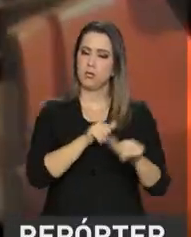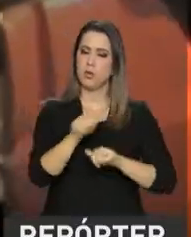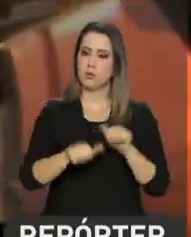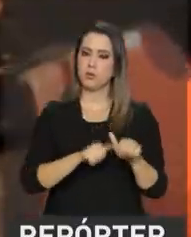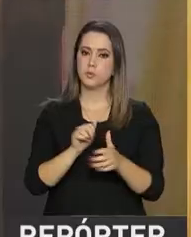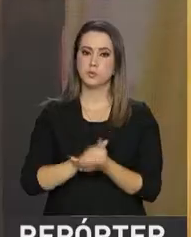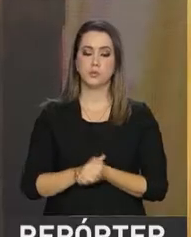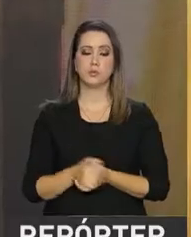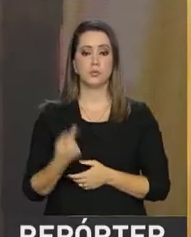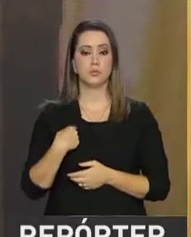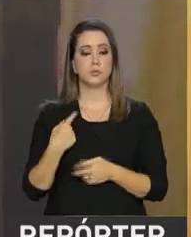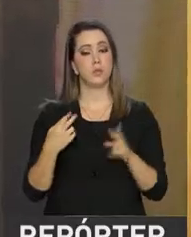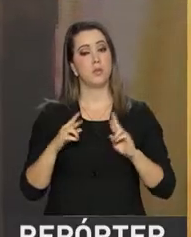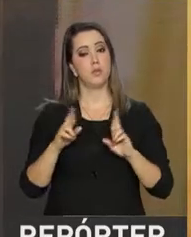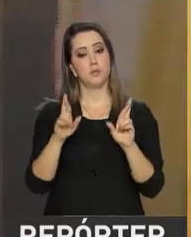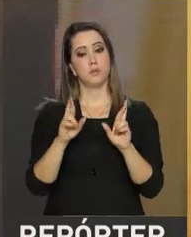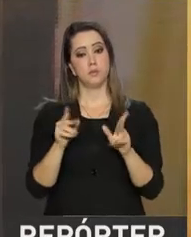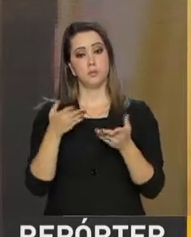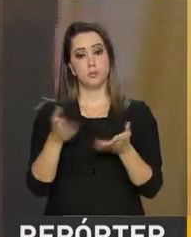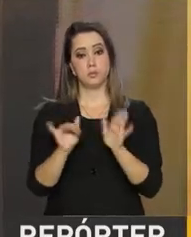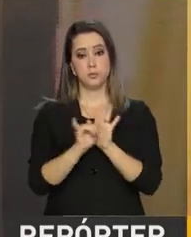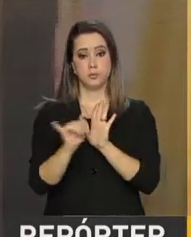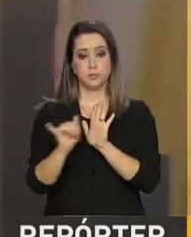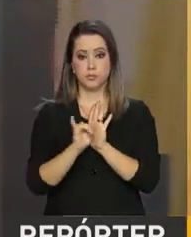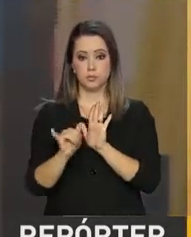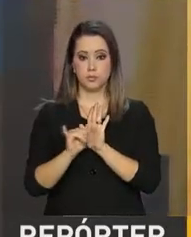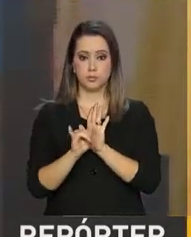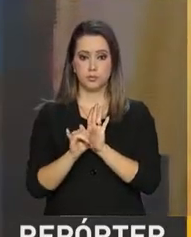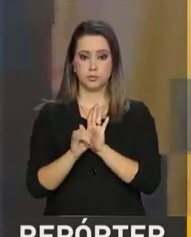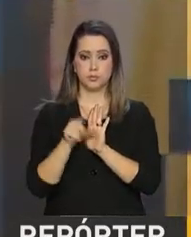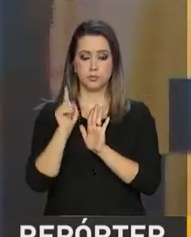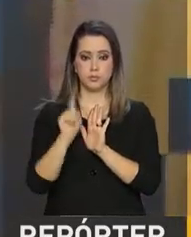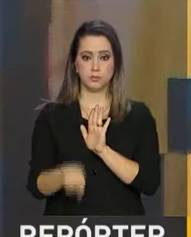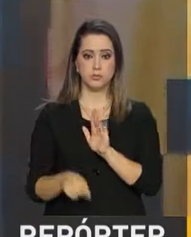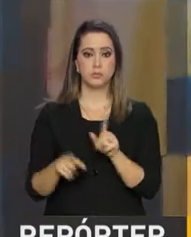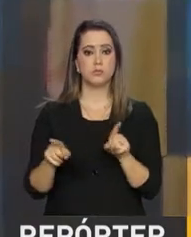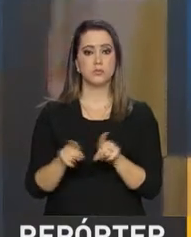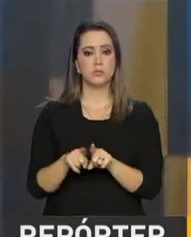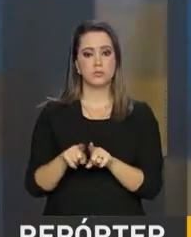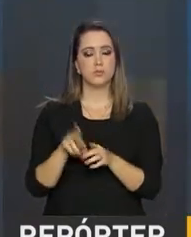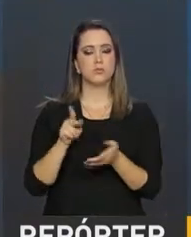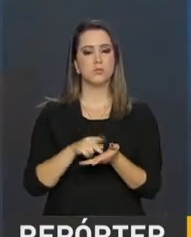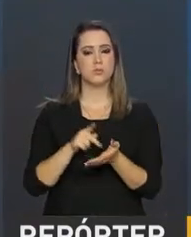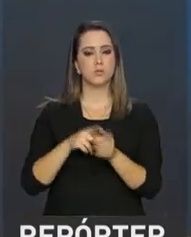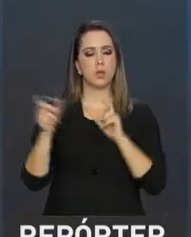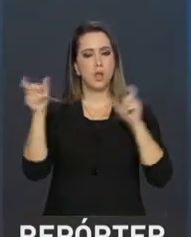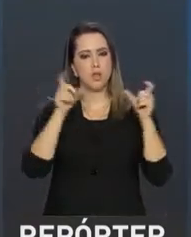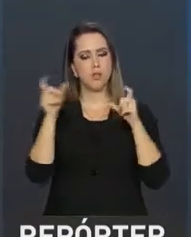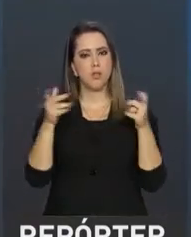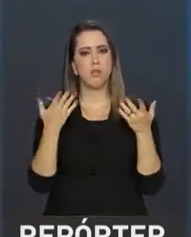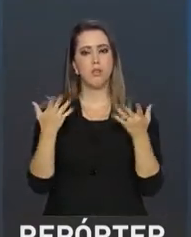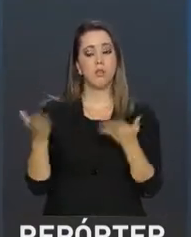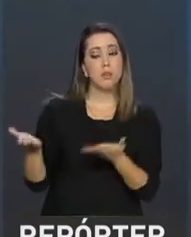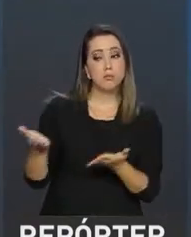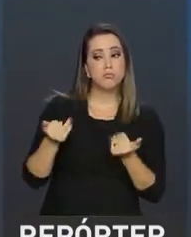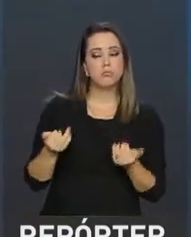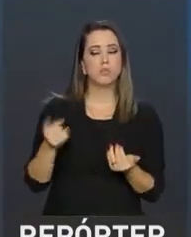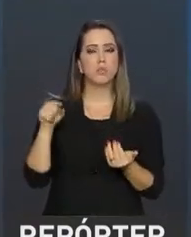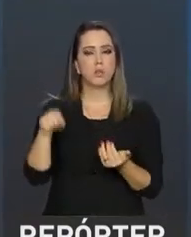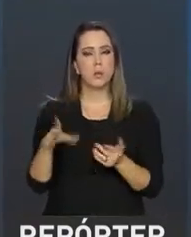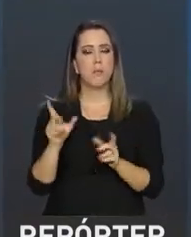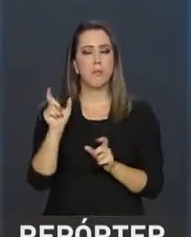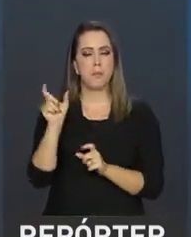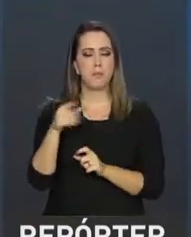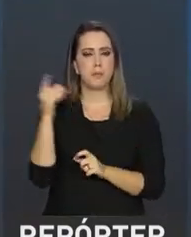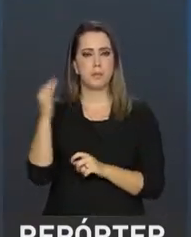Eu espero que esse edital sirva realmente também para atrair talentos, né? Eu me